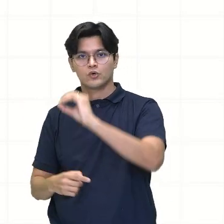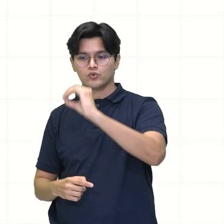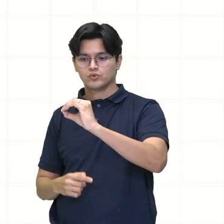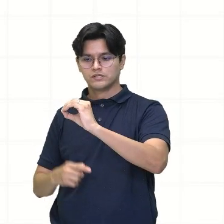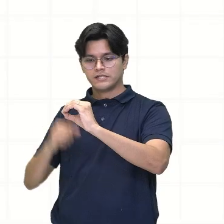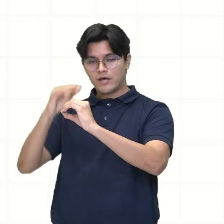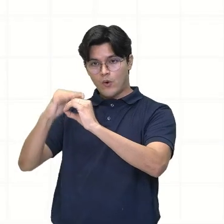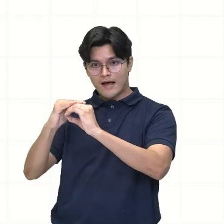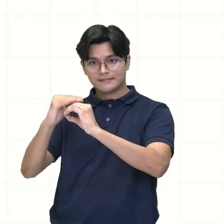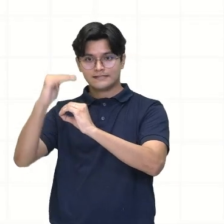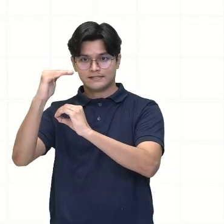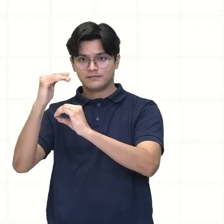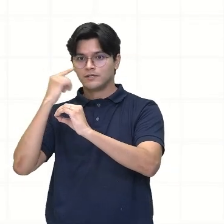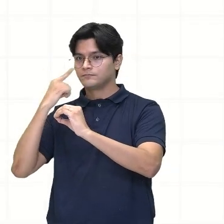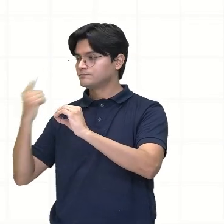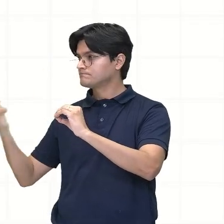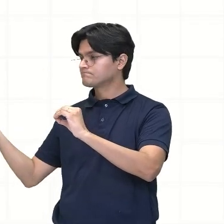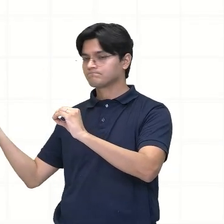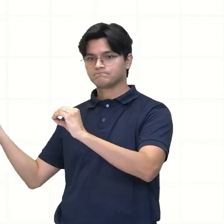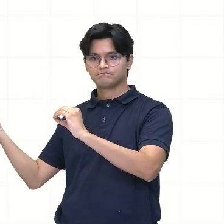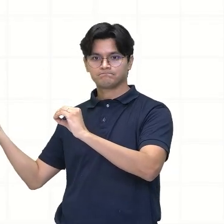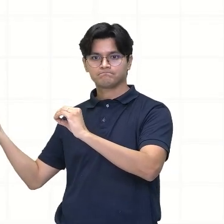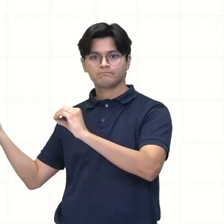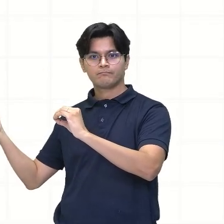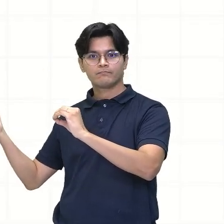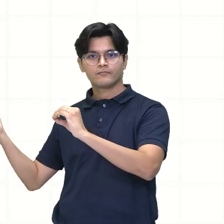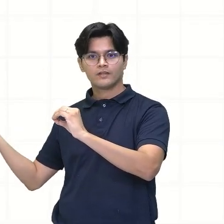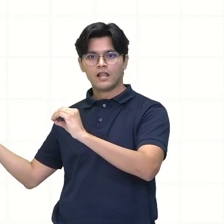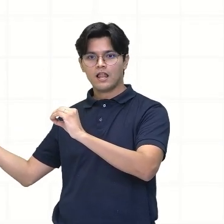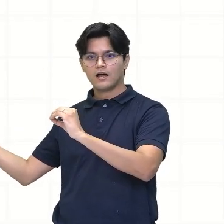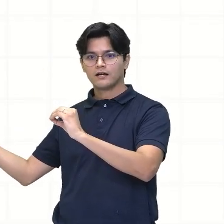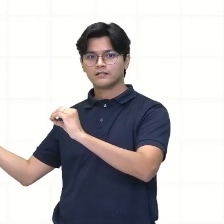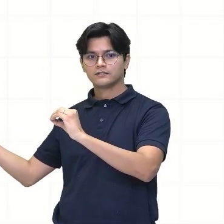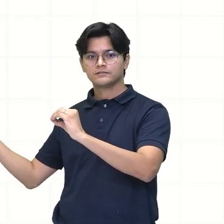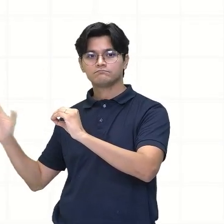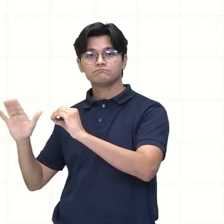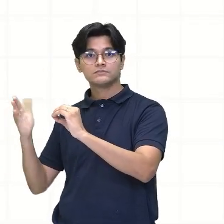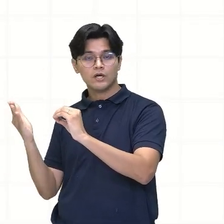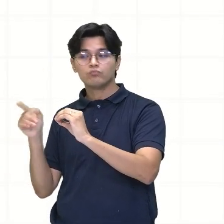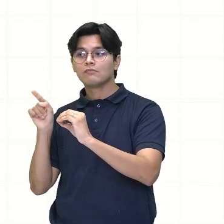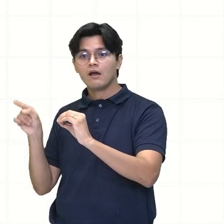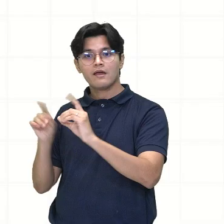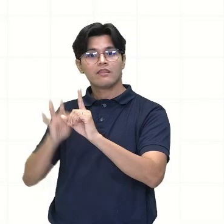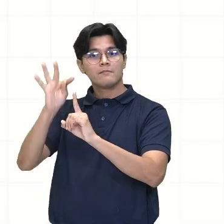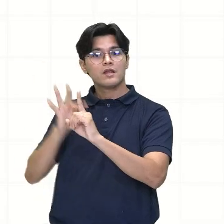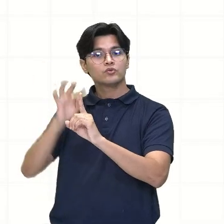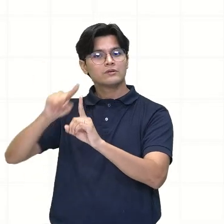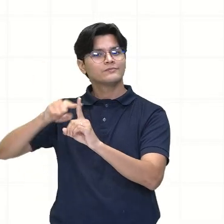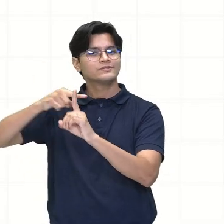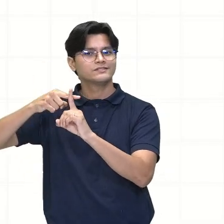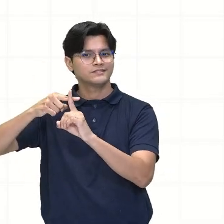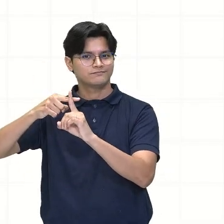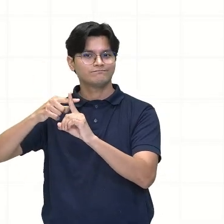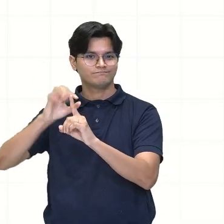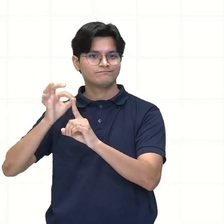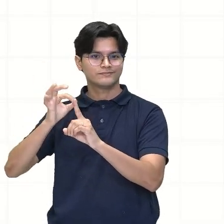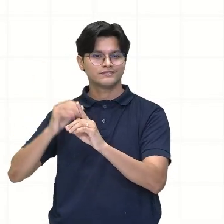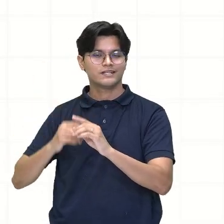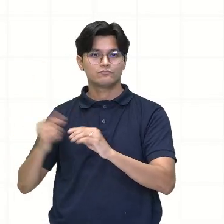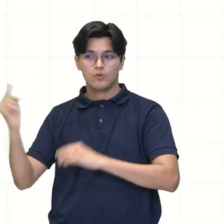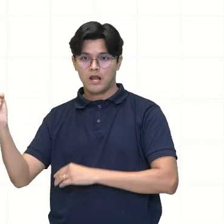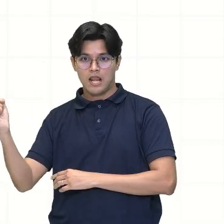Estava acima do zero, então aqui a nossa temperatura estava positiva, tá? Aqui